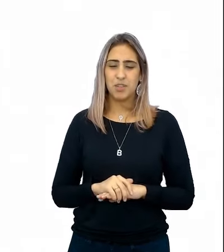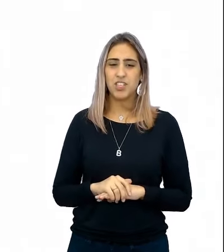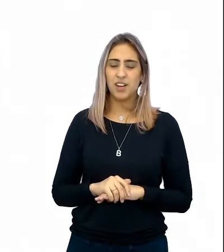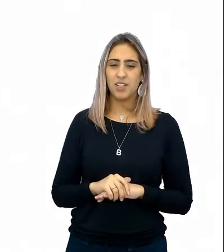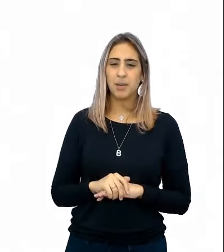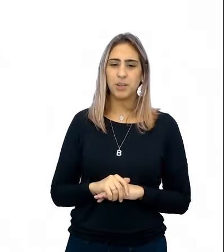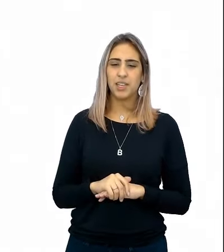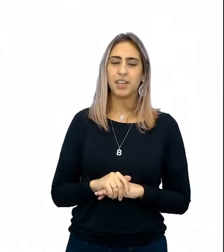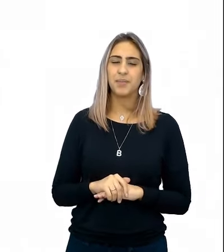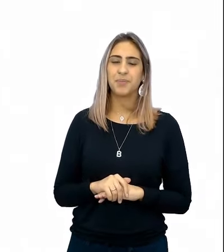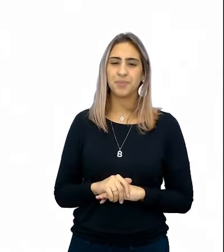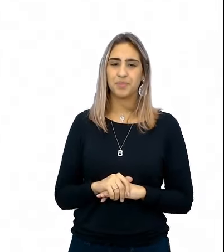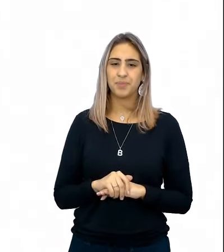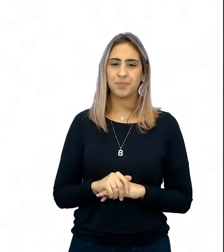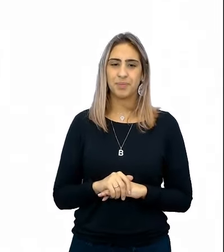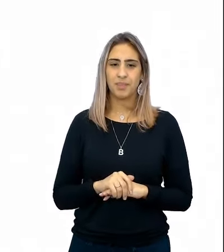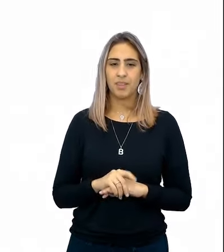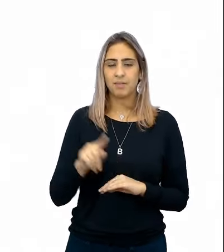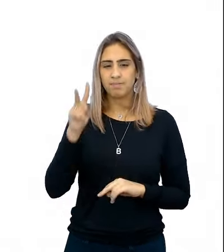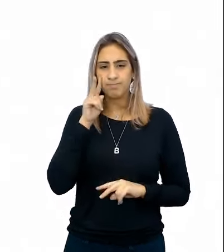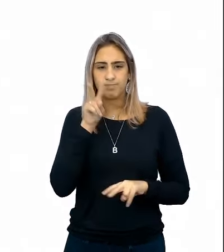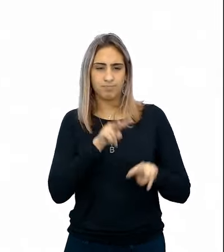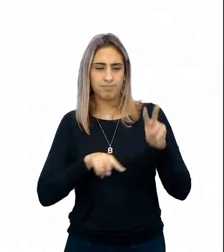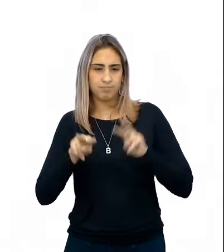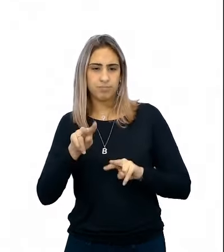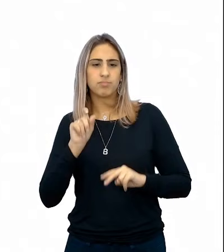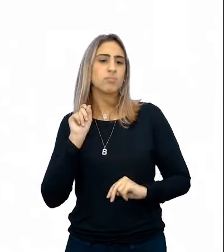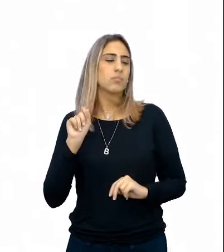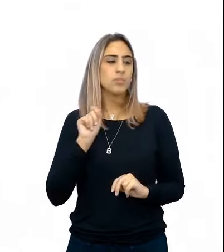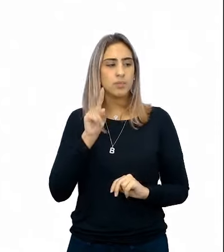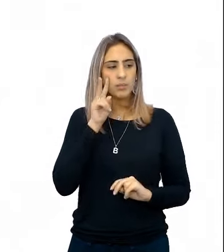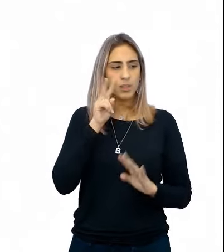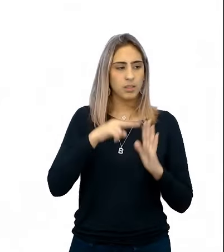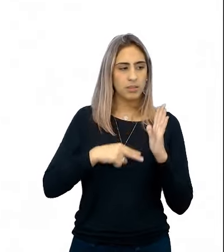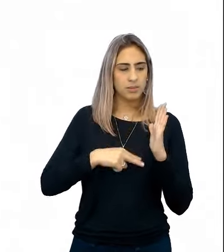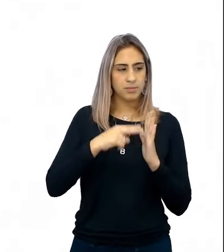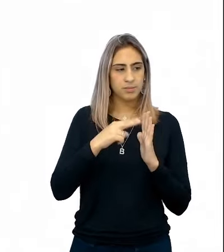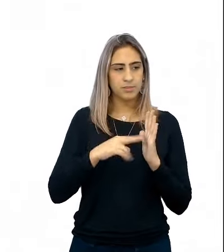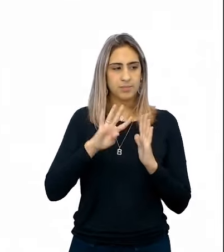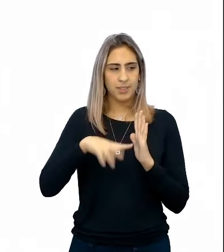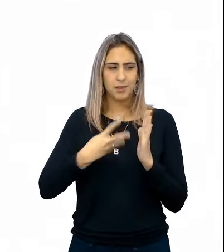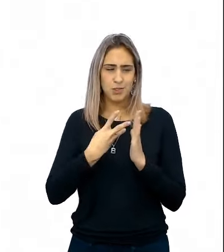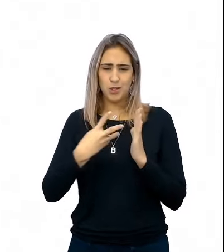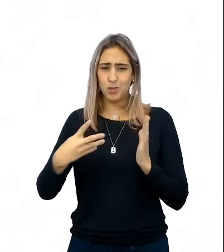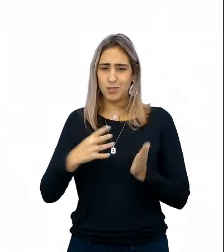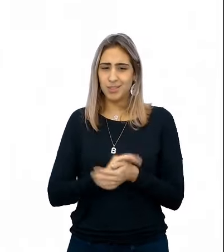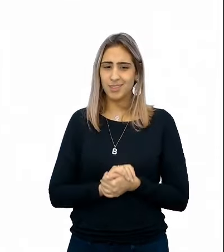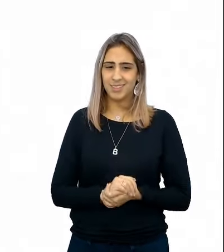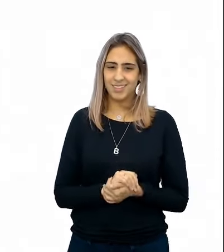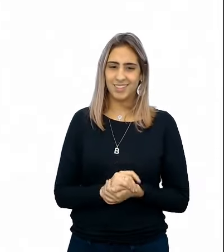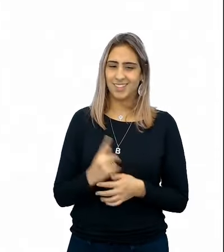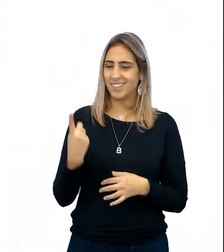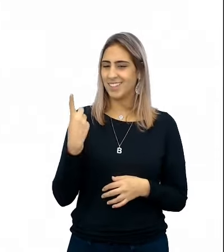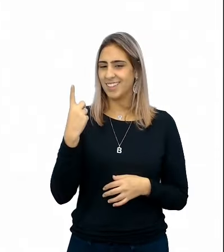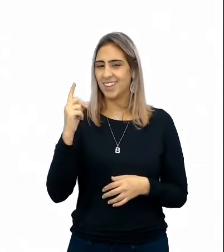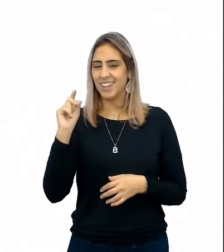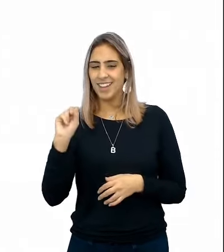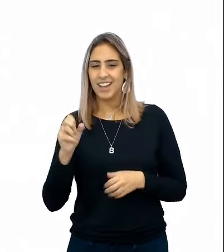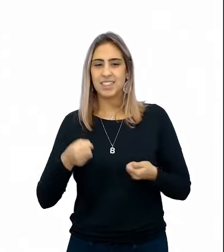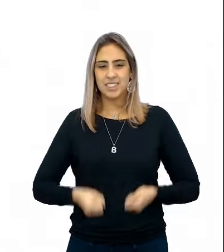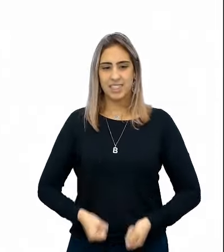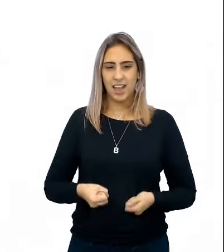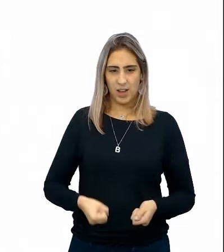estoque? Eles verificarão, olhando para a linha, que são 10